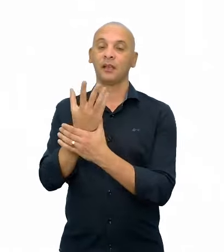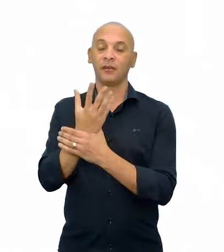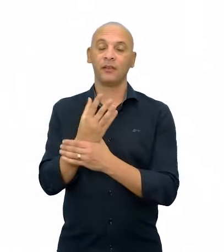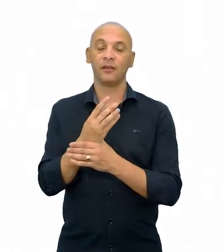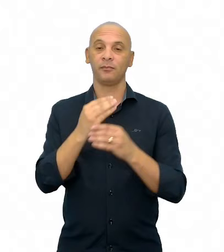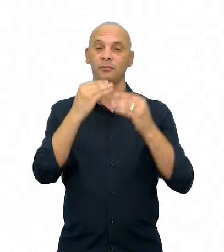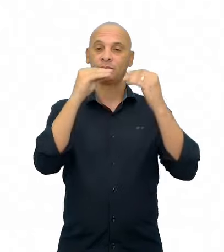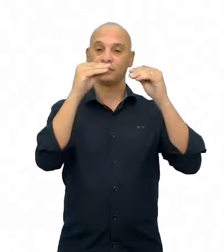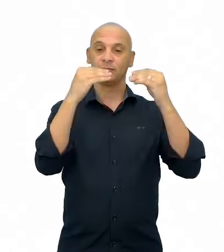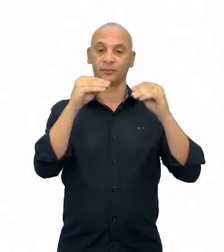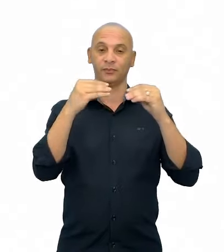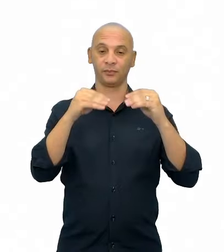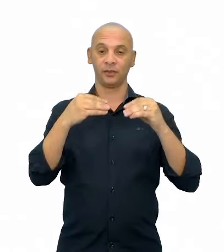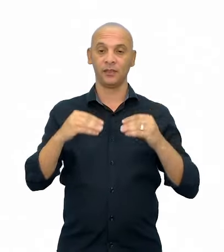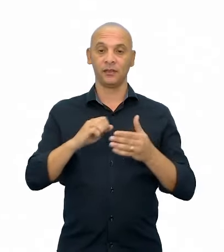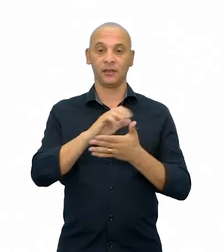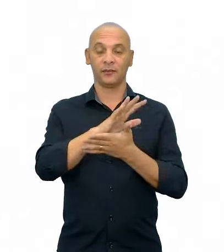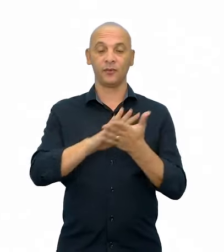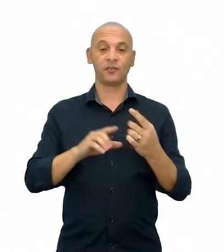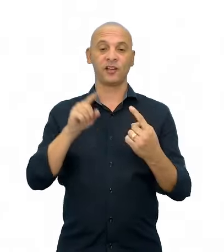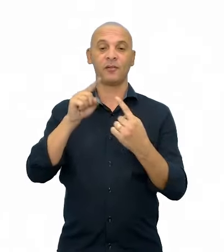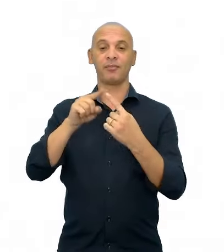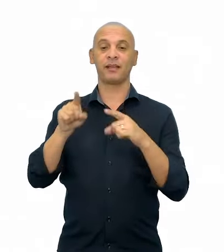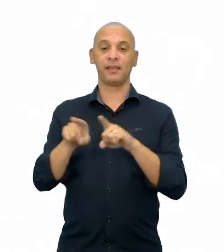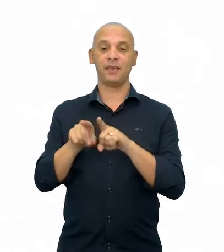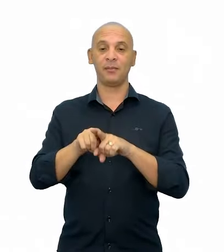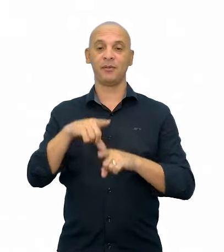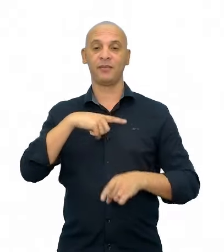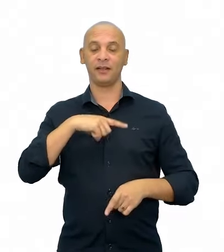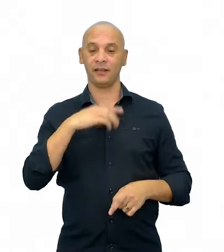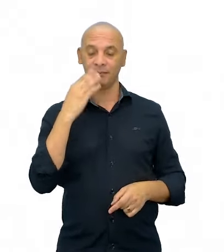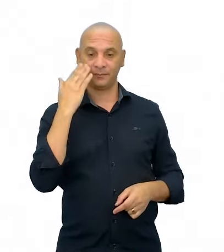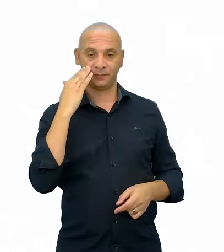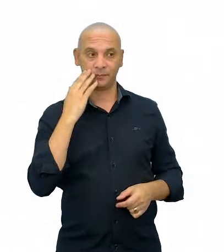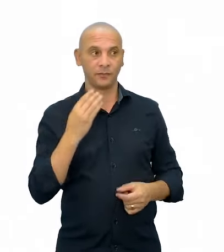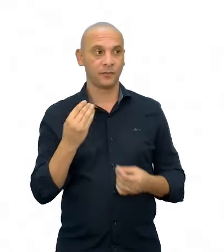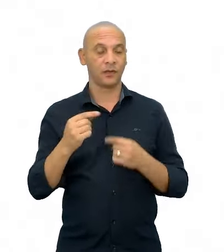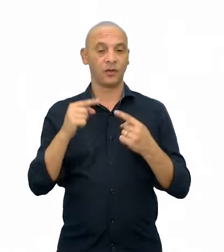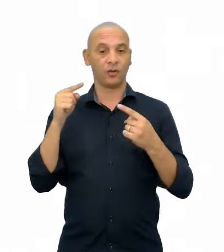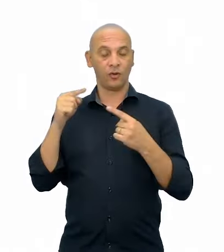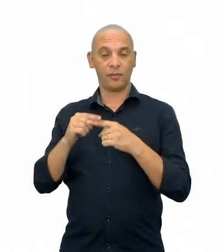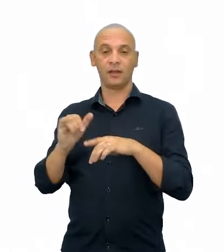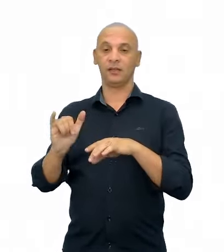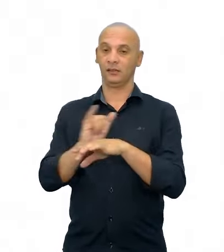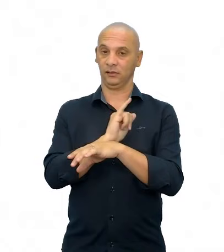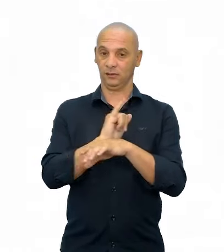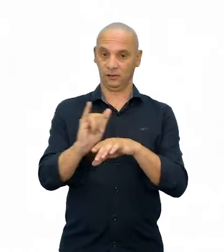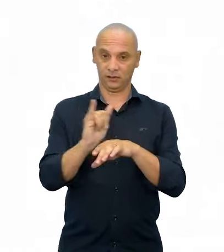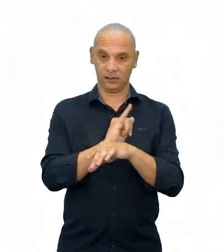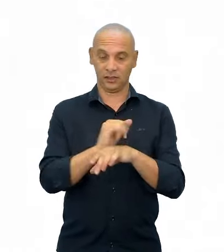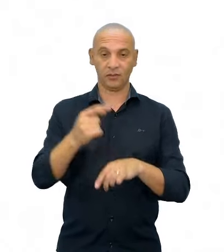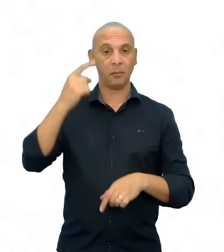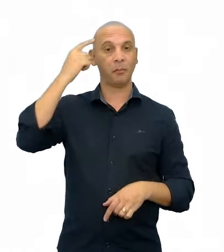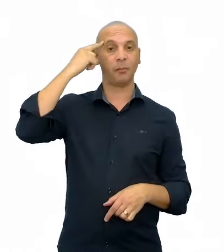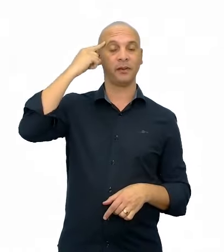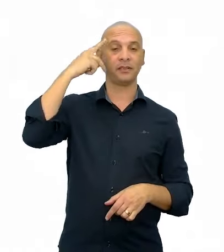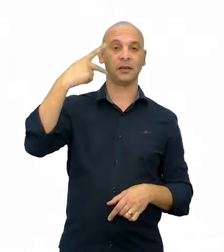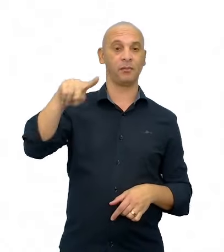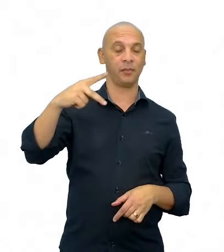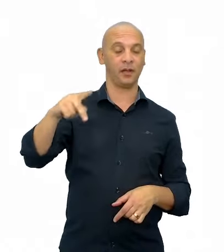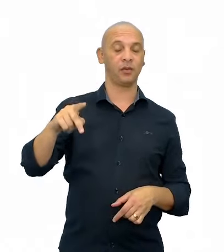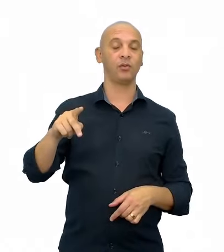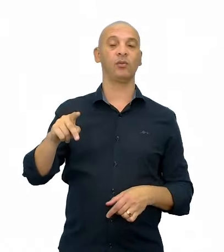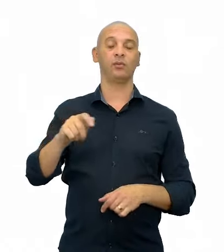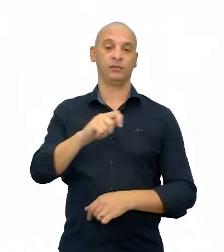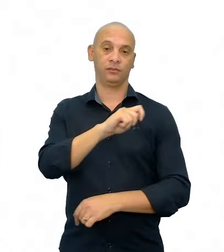partir do enunciado da atividade. Nesse momento, o fluxograma passa a ser a ferramenta no pensamento